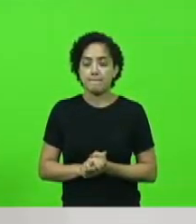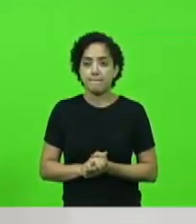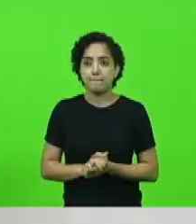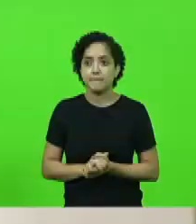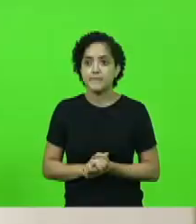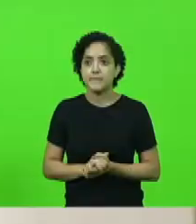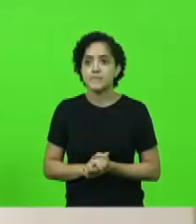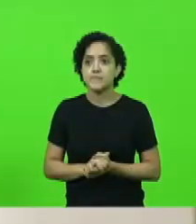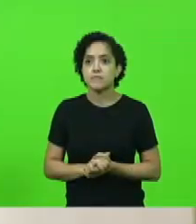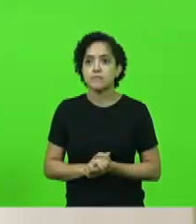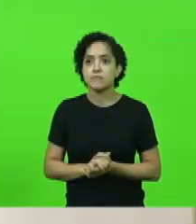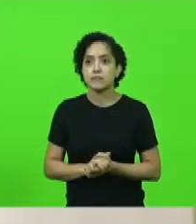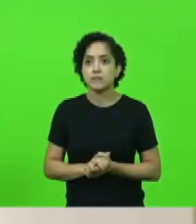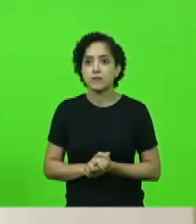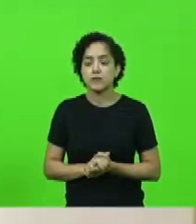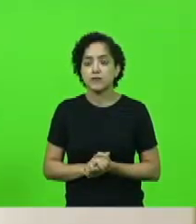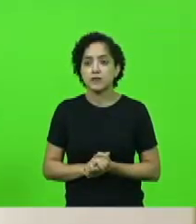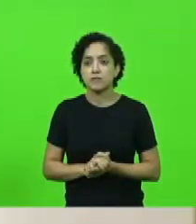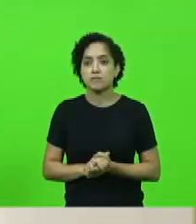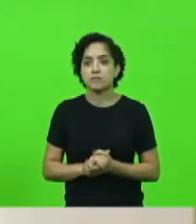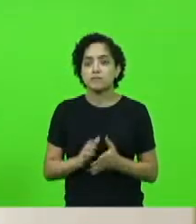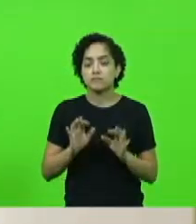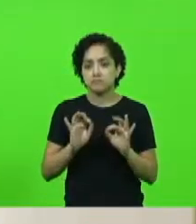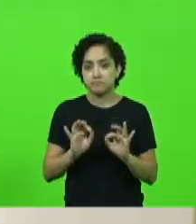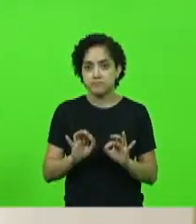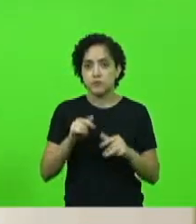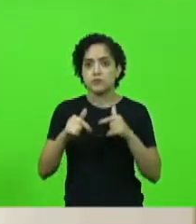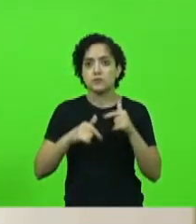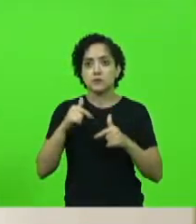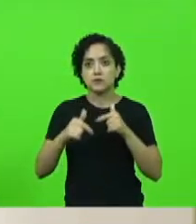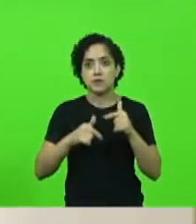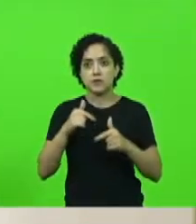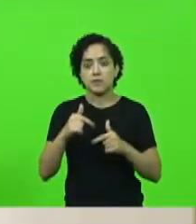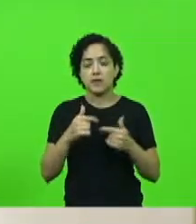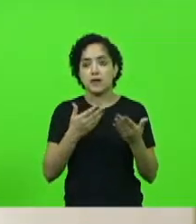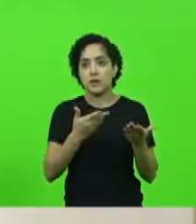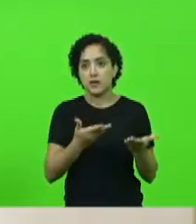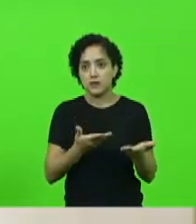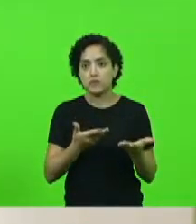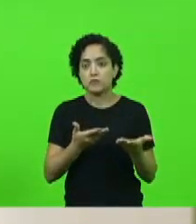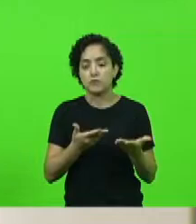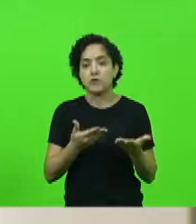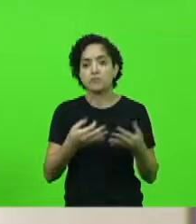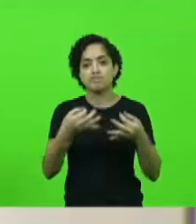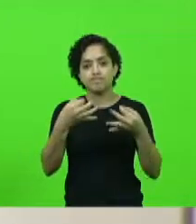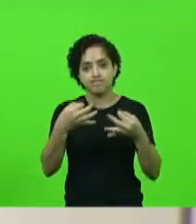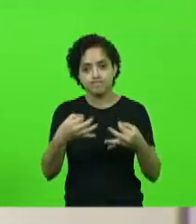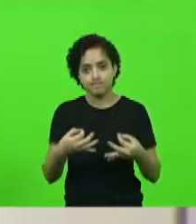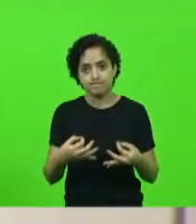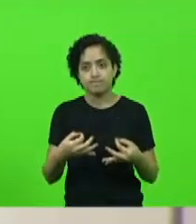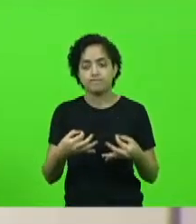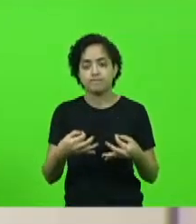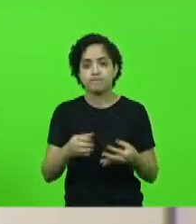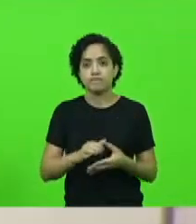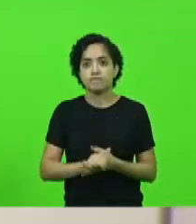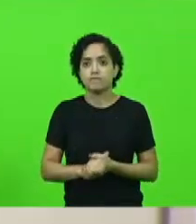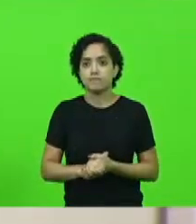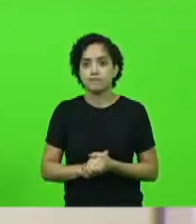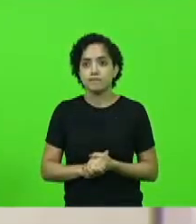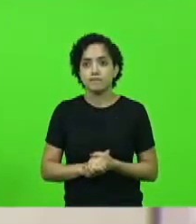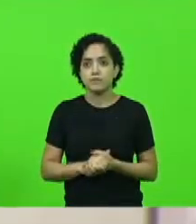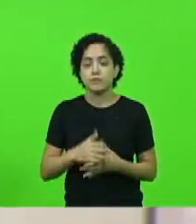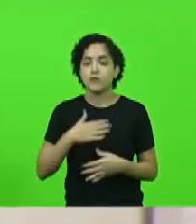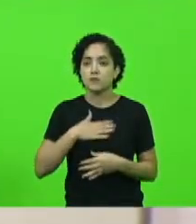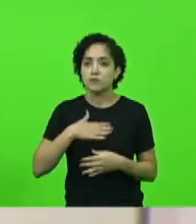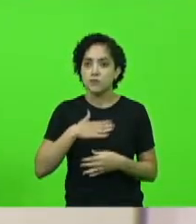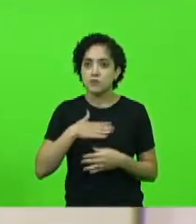Obrigado, Adrianinho. Pode ter certeza, o seu trabalho foi realmente exemplar. Então, desejo que logo,